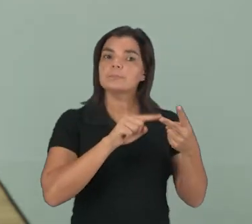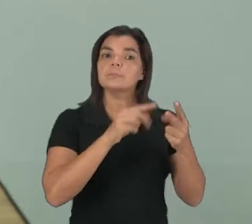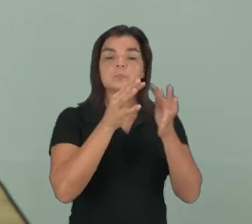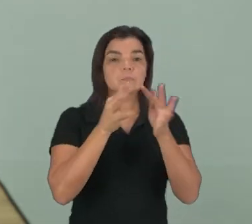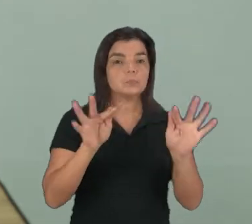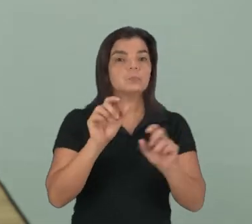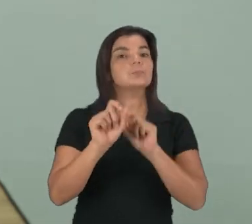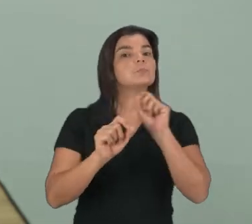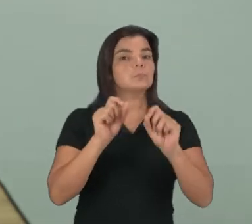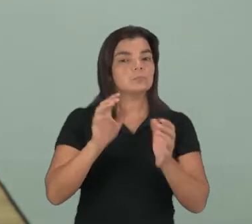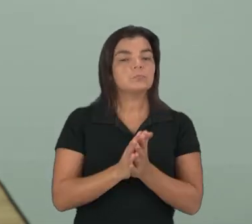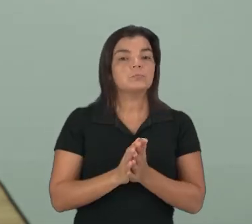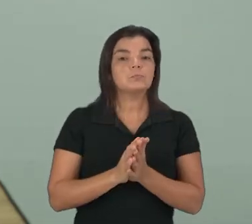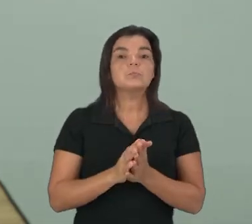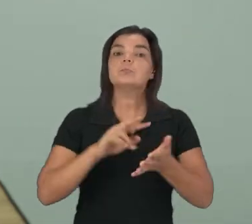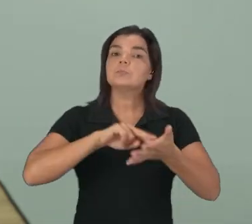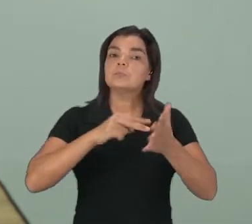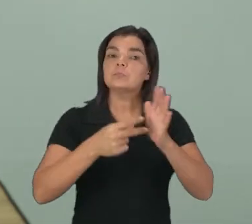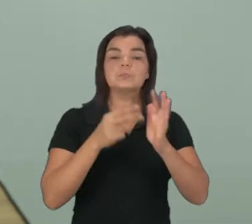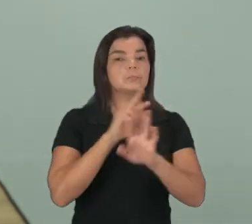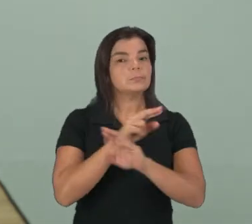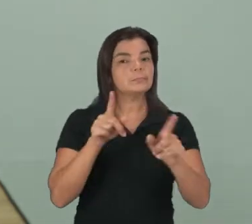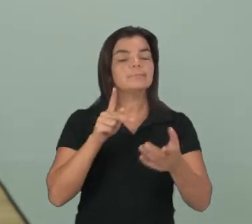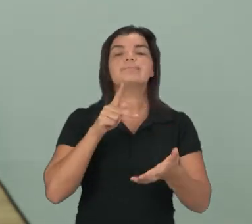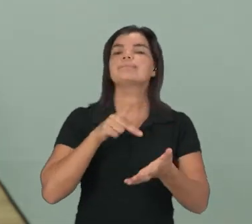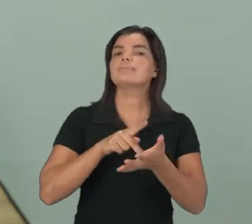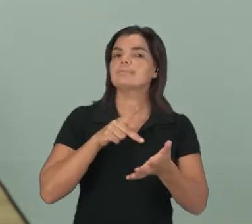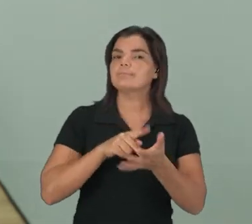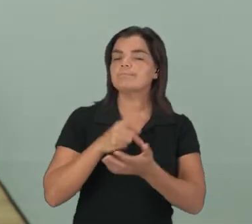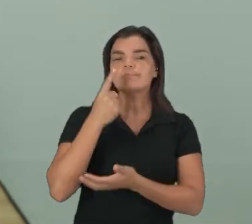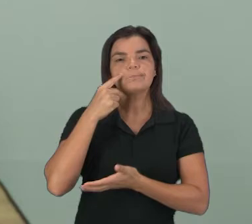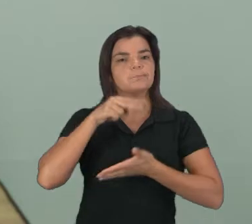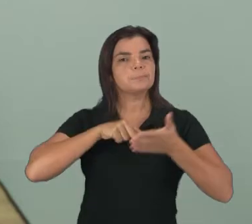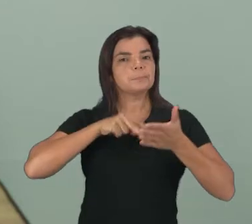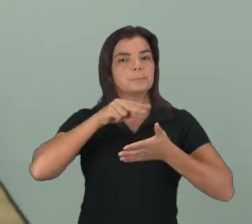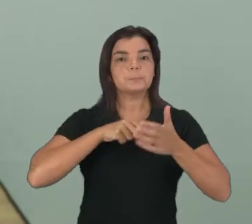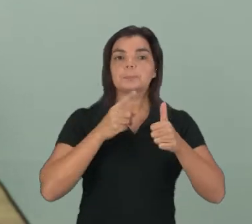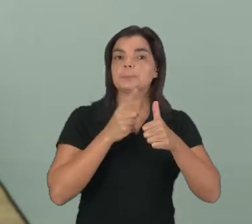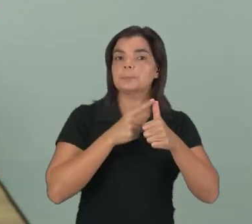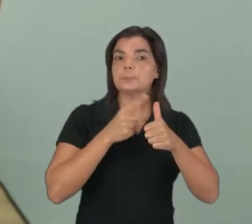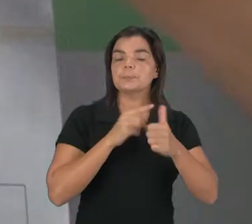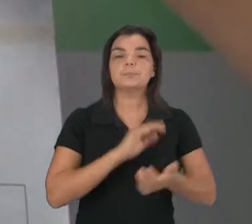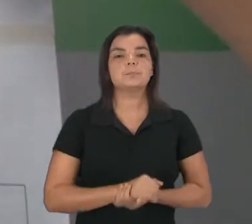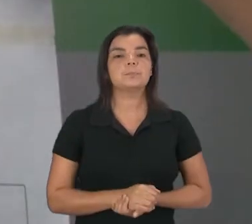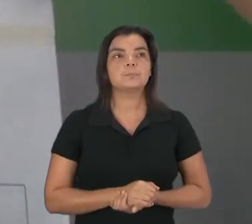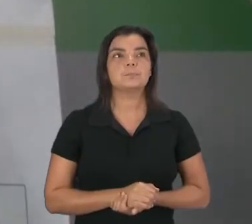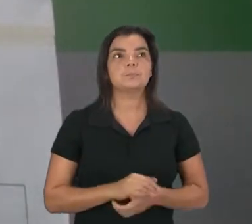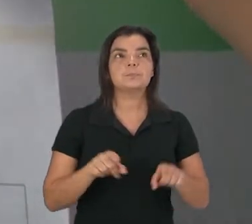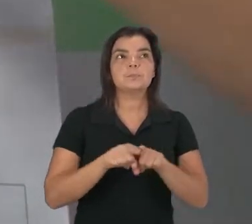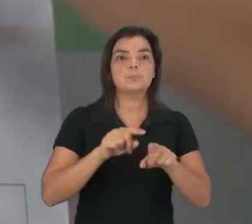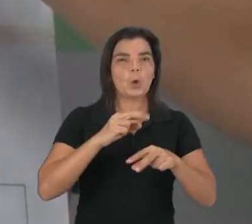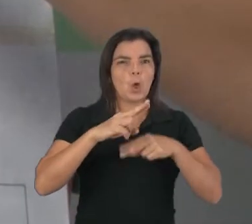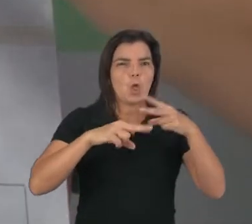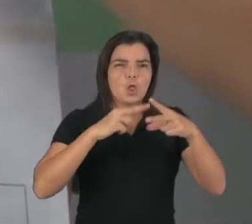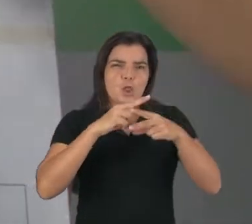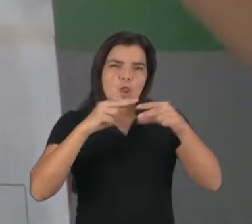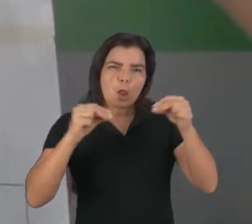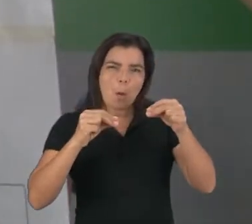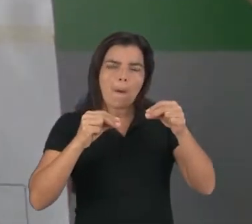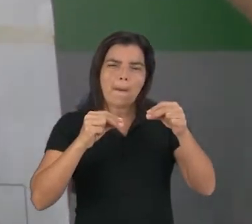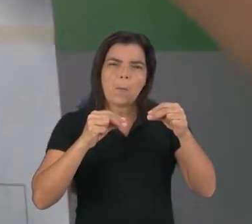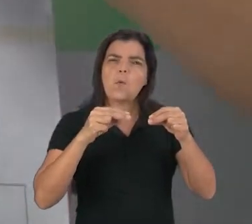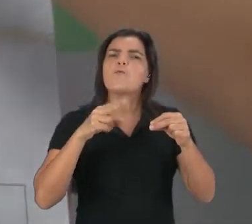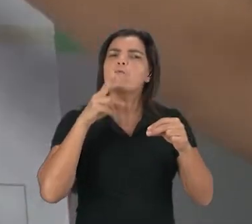nós temos sentidos diferentes? Isso mesmo, quando nós lemos aqui na coluna 1, o nó que ela deu no laço